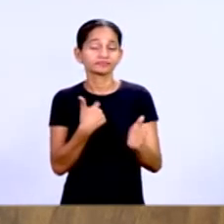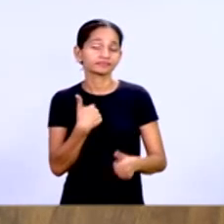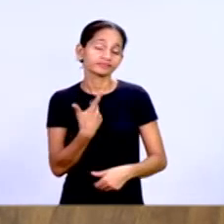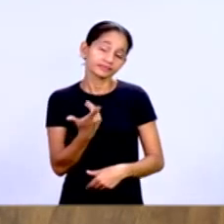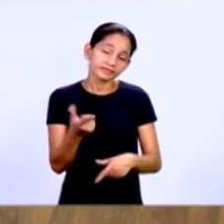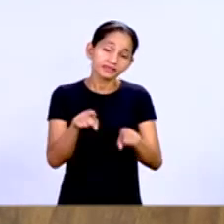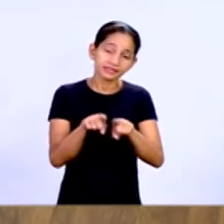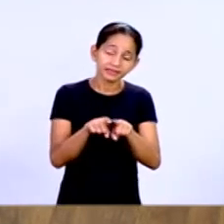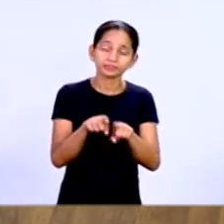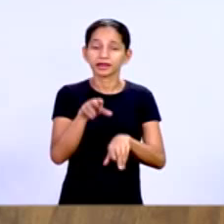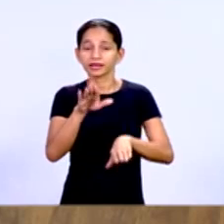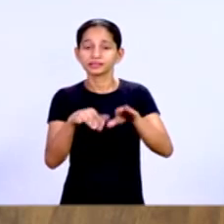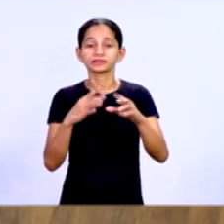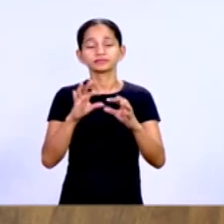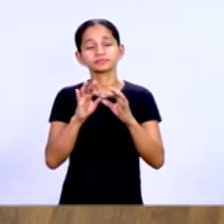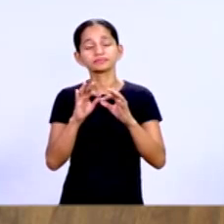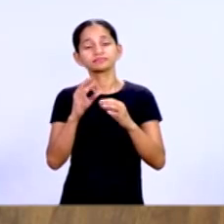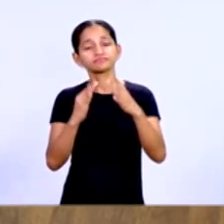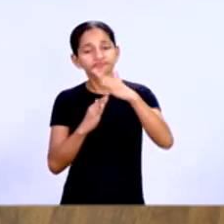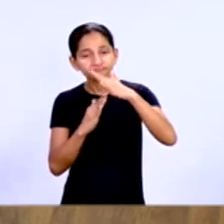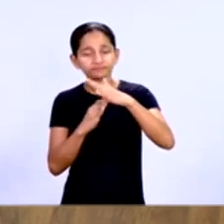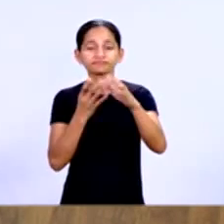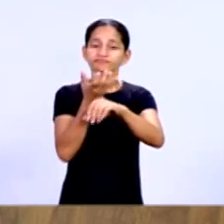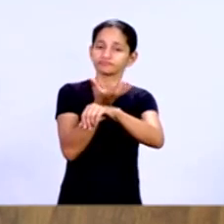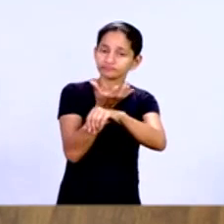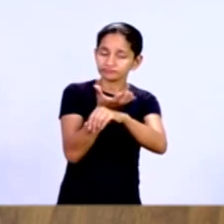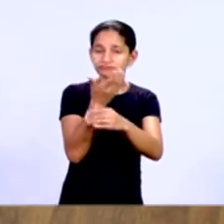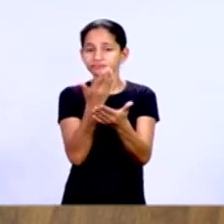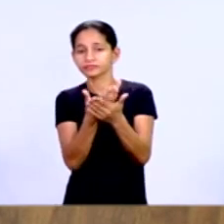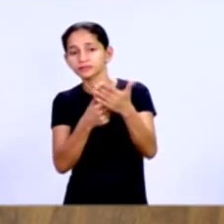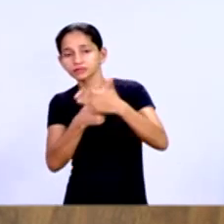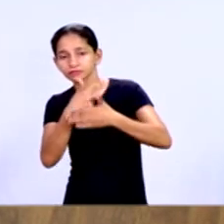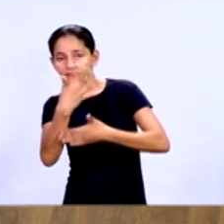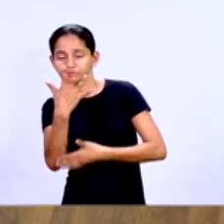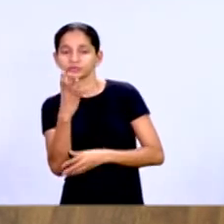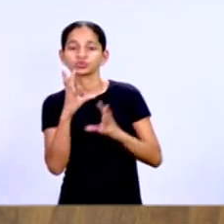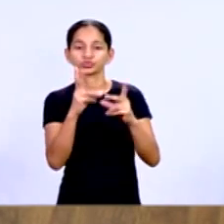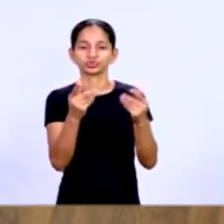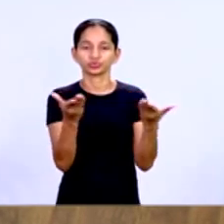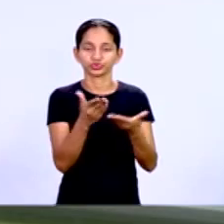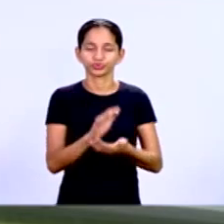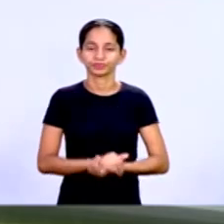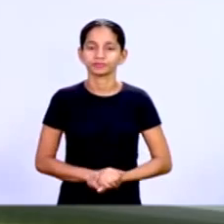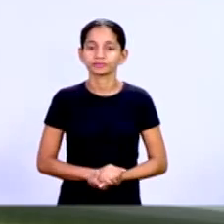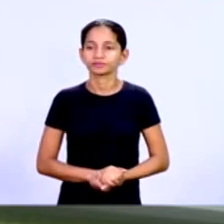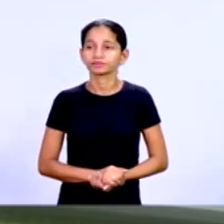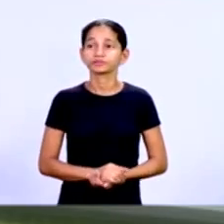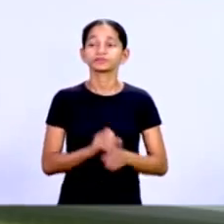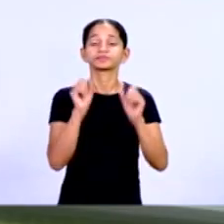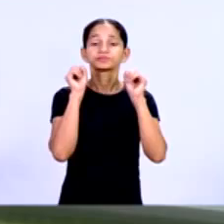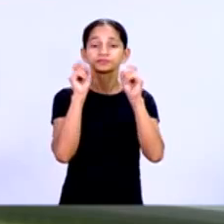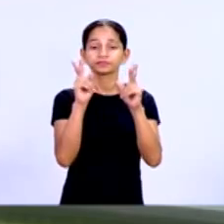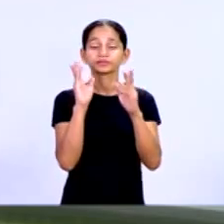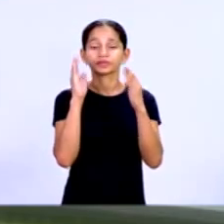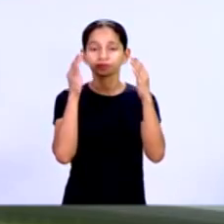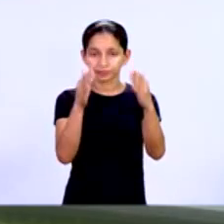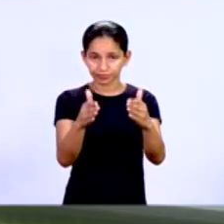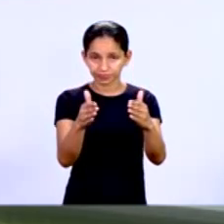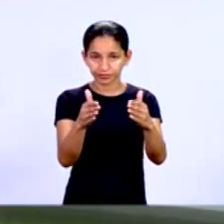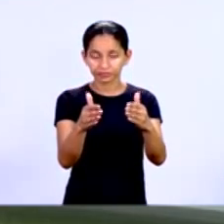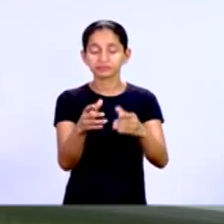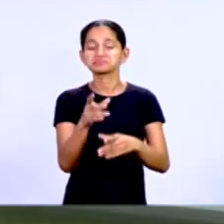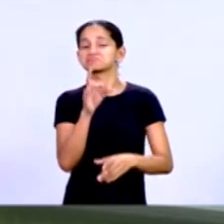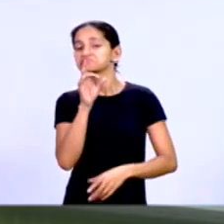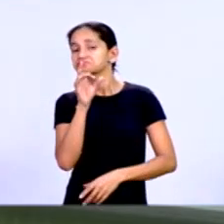de tudo que a gente viu ao longo dessas teleaulas para esse módulo. Ok, pessoal, então vamos lembrar,